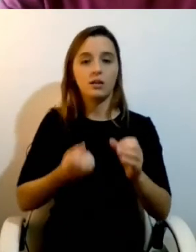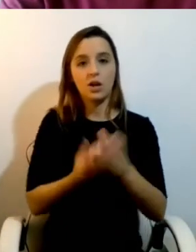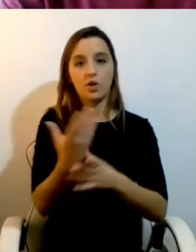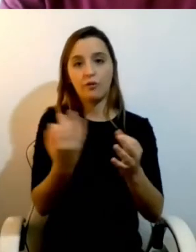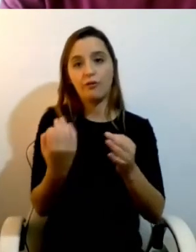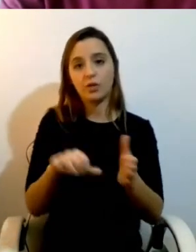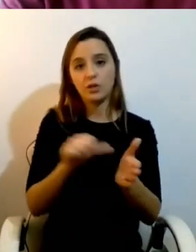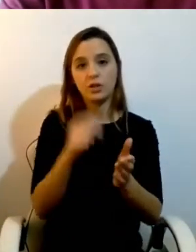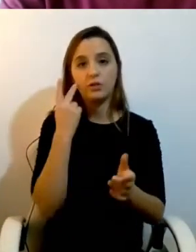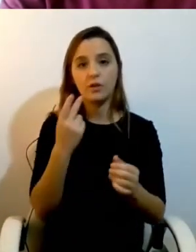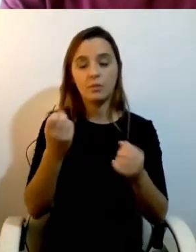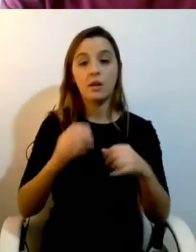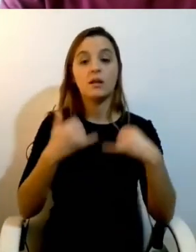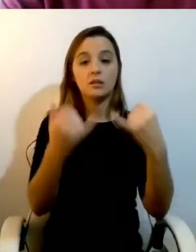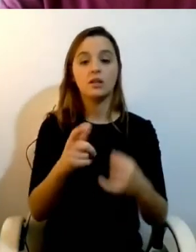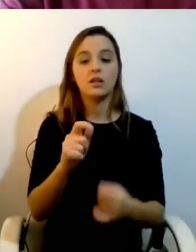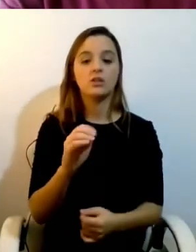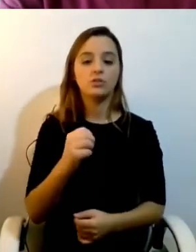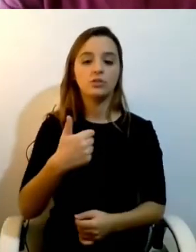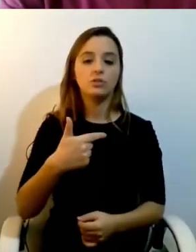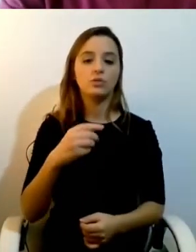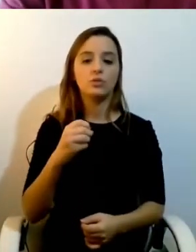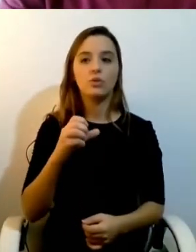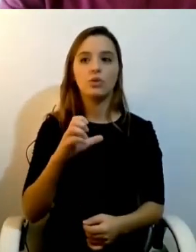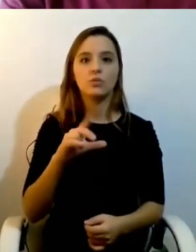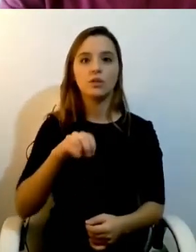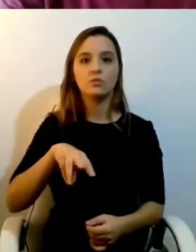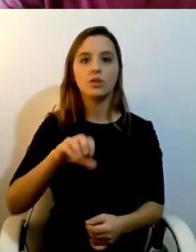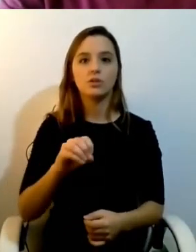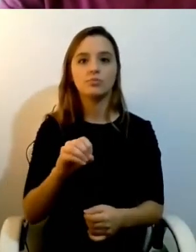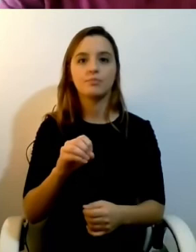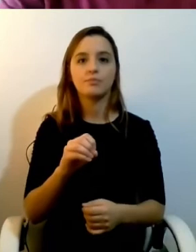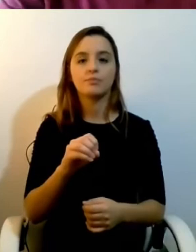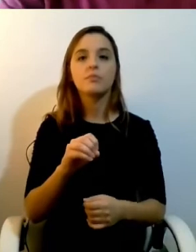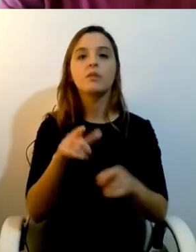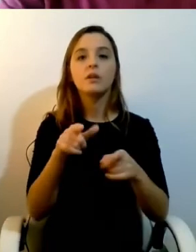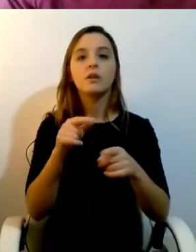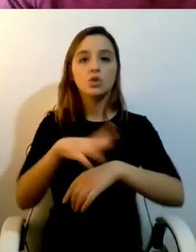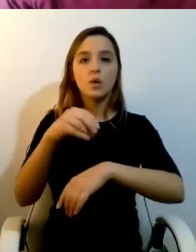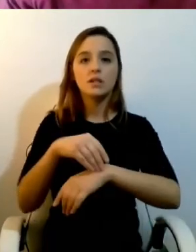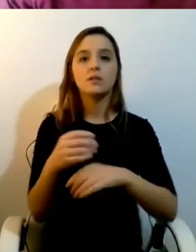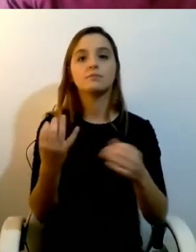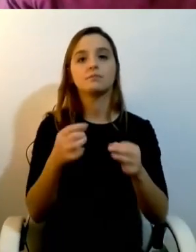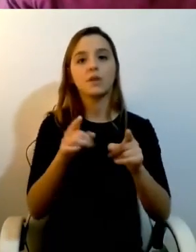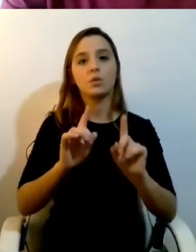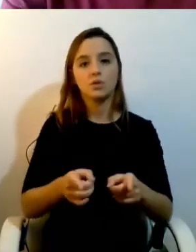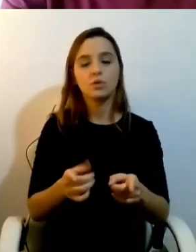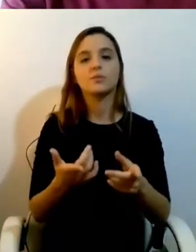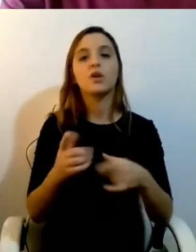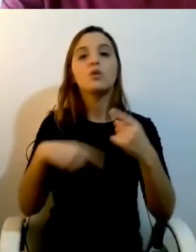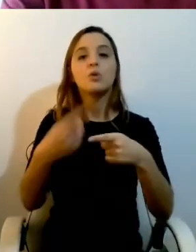em Estocolmo, na Suécia. E em Portugal, na segunda metade da década de